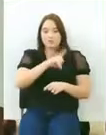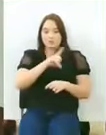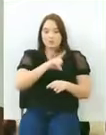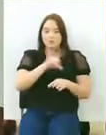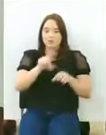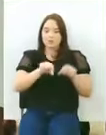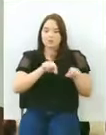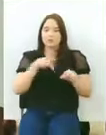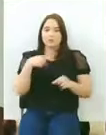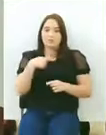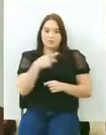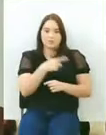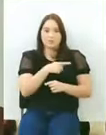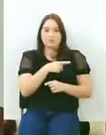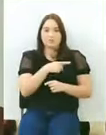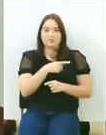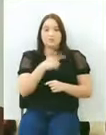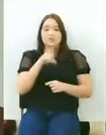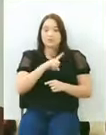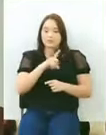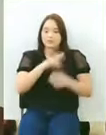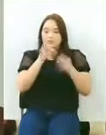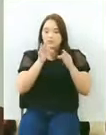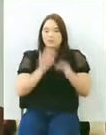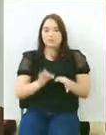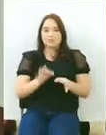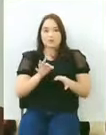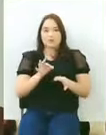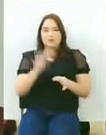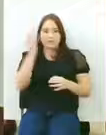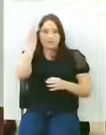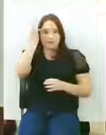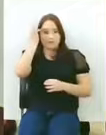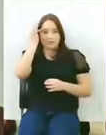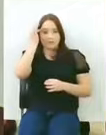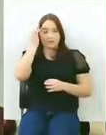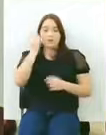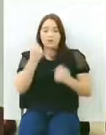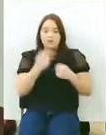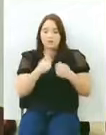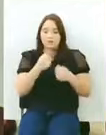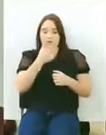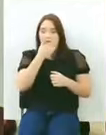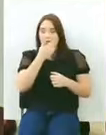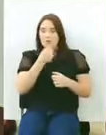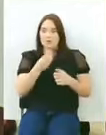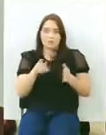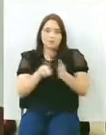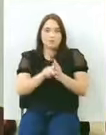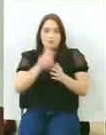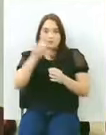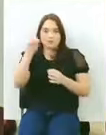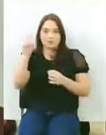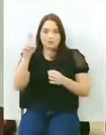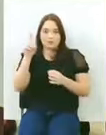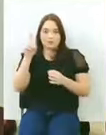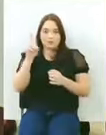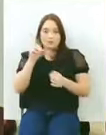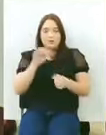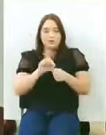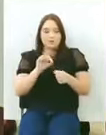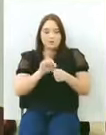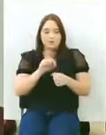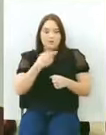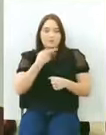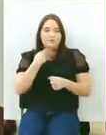não negociantes da graça, nem mercadores da fé. Eles devem ser homens de Deus, que pertencem a Deus,